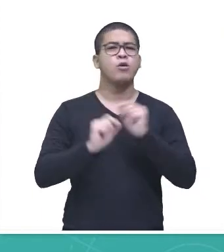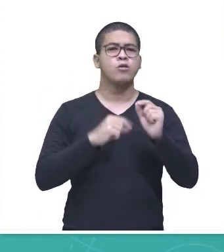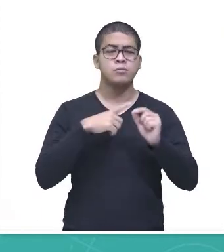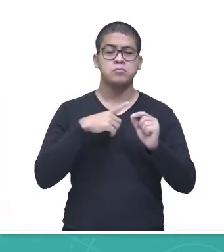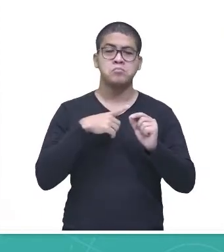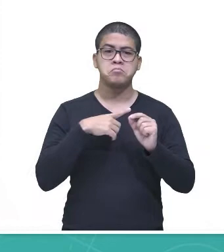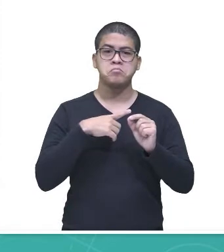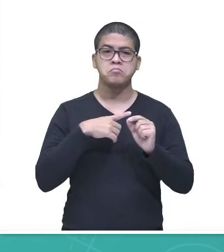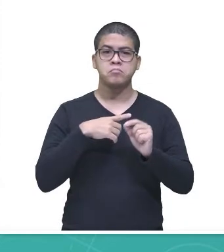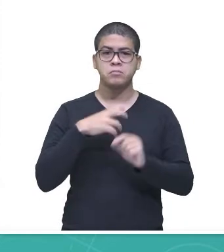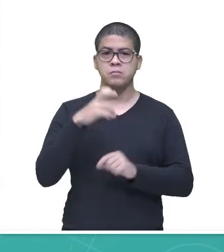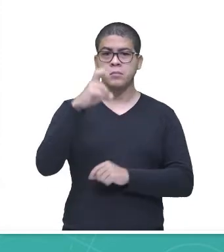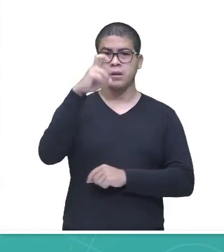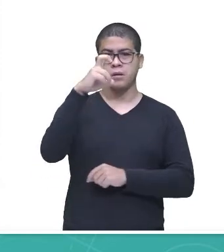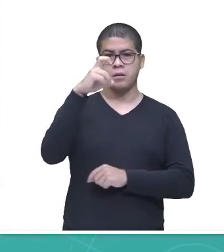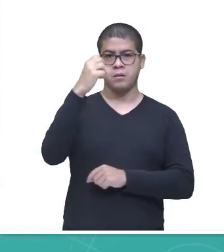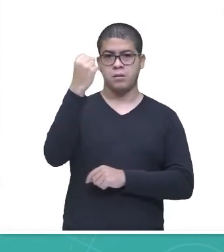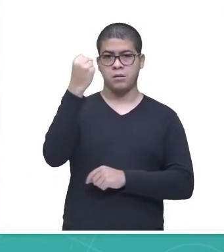subtrai.